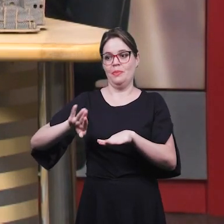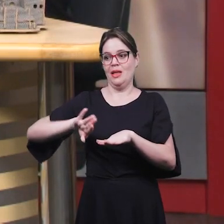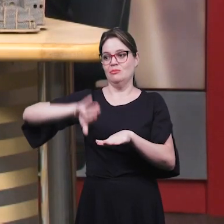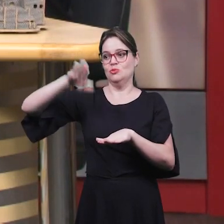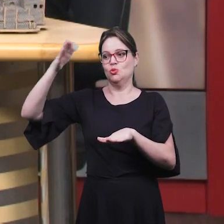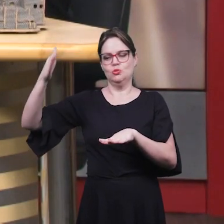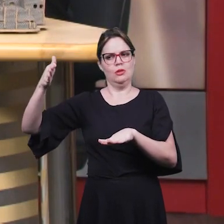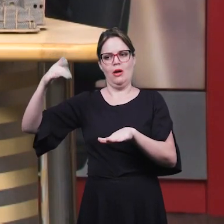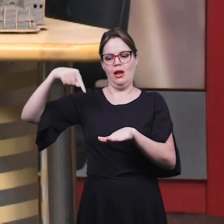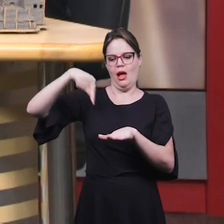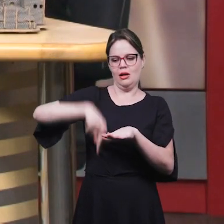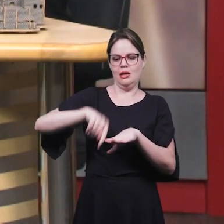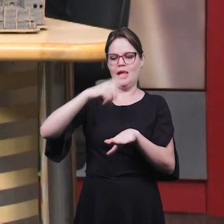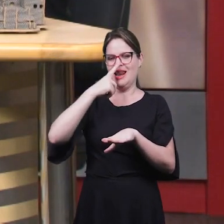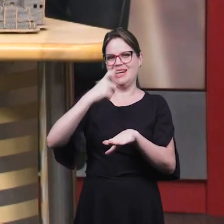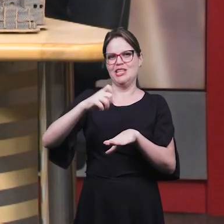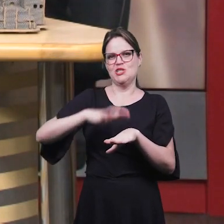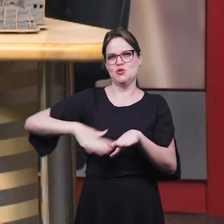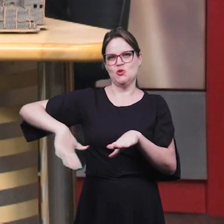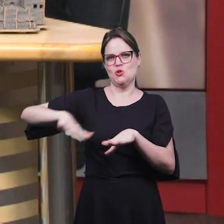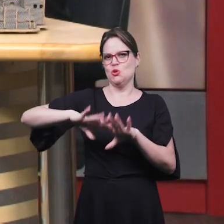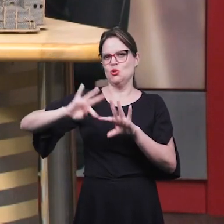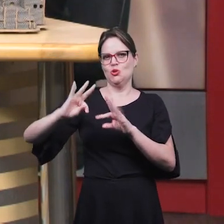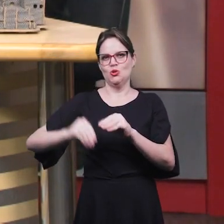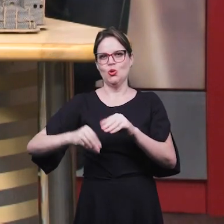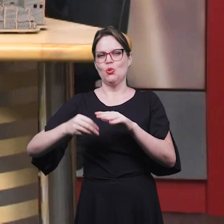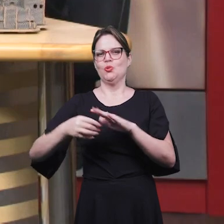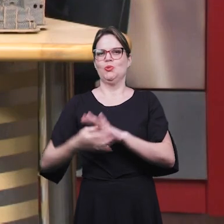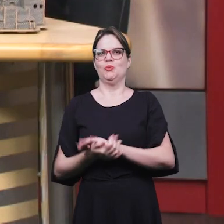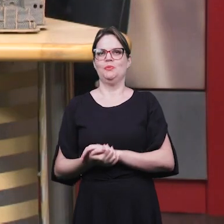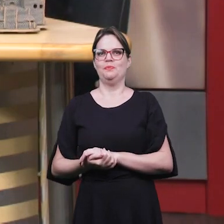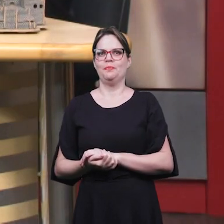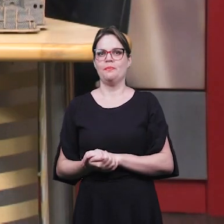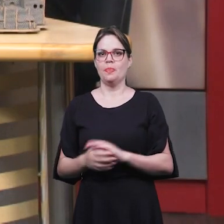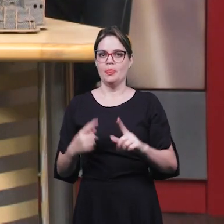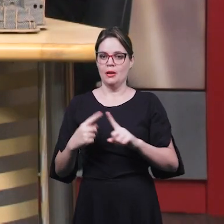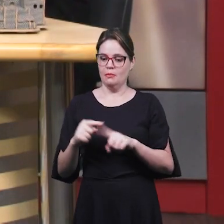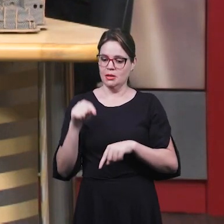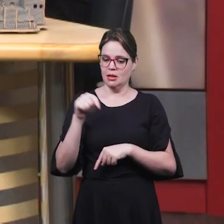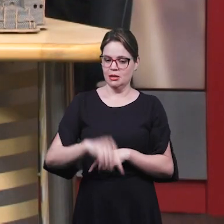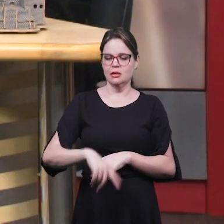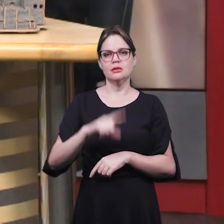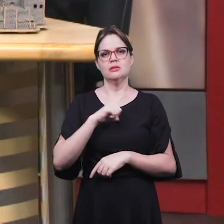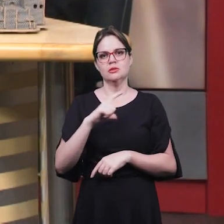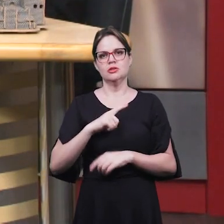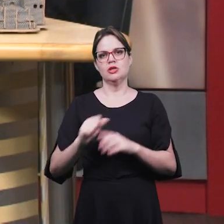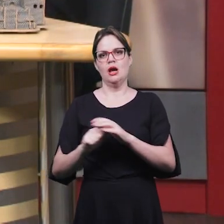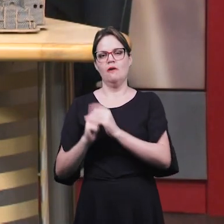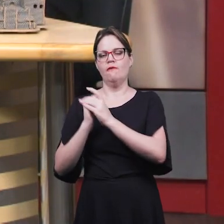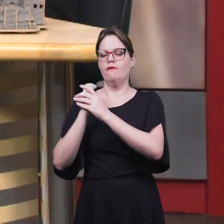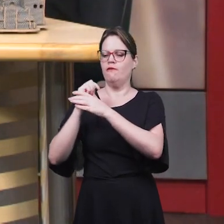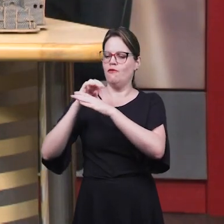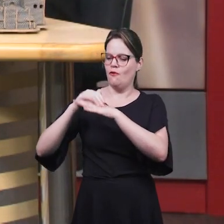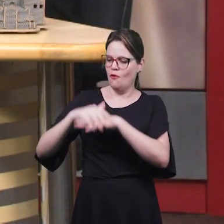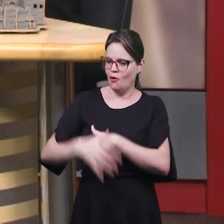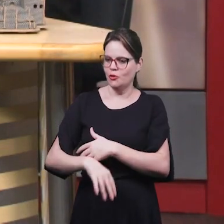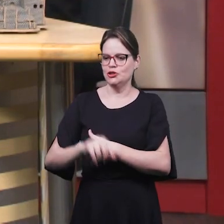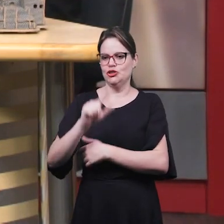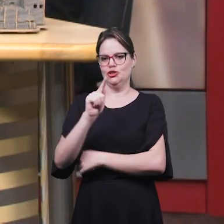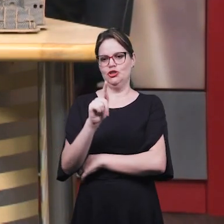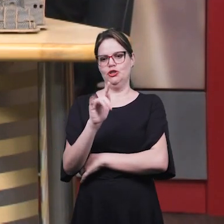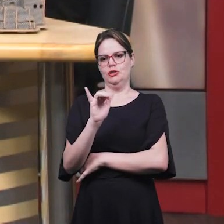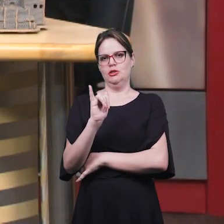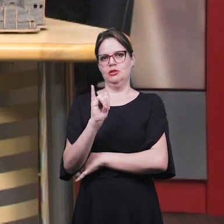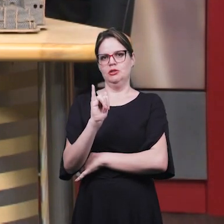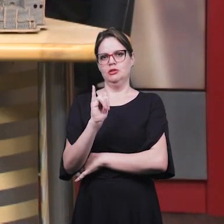aqui tinha o tanque de Siloé, tinha a fonte de Gion, nós vamos falar muito dessa fonte de Gion